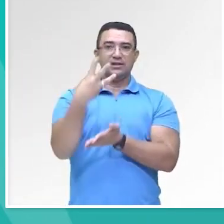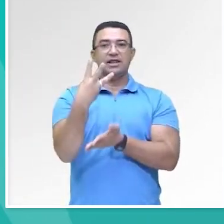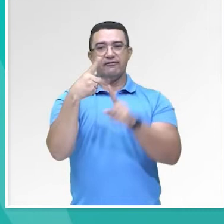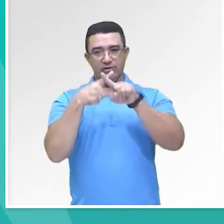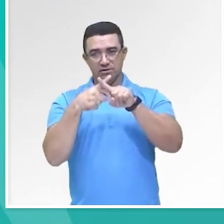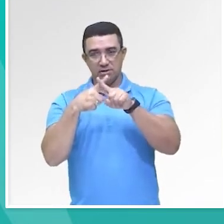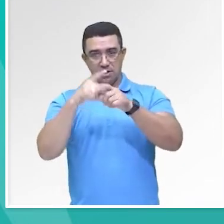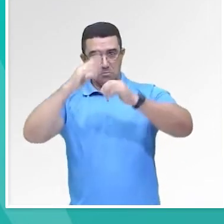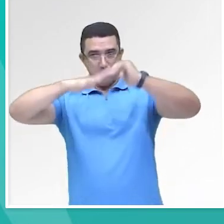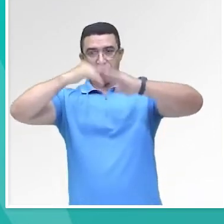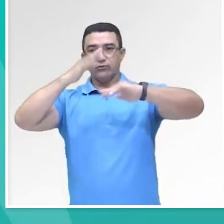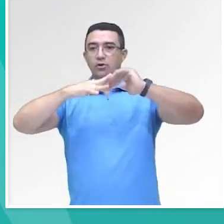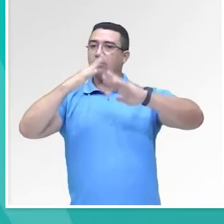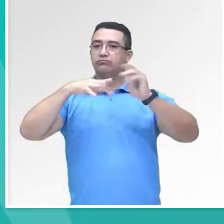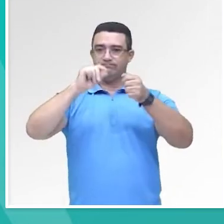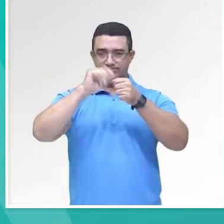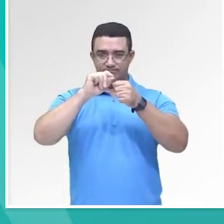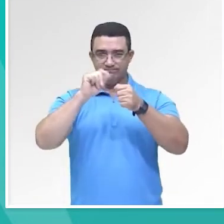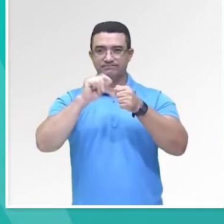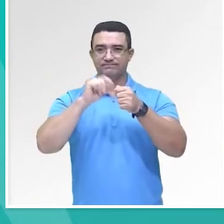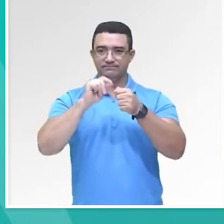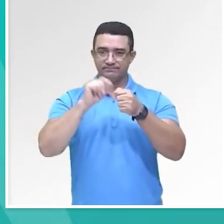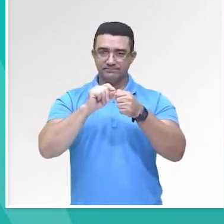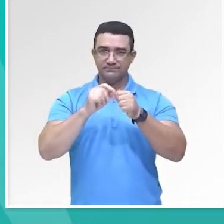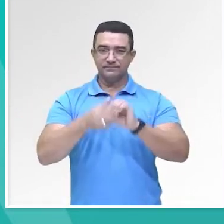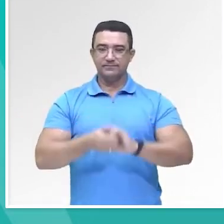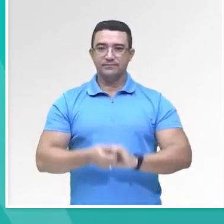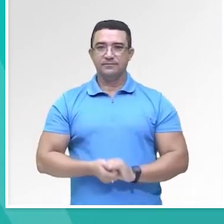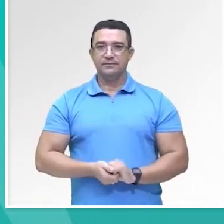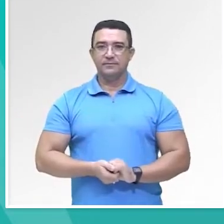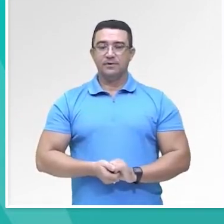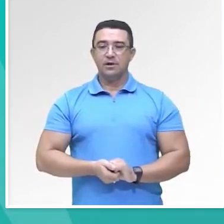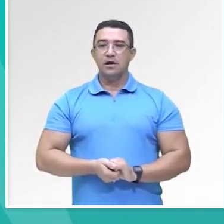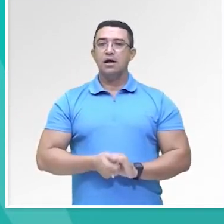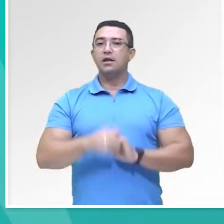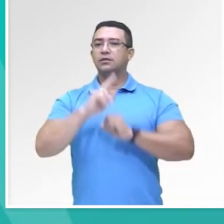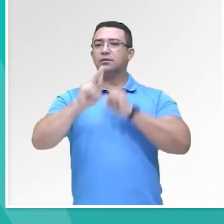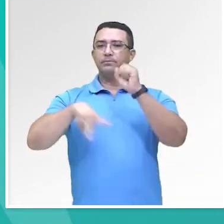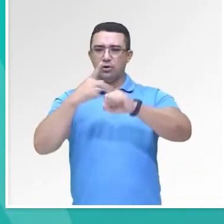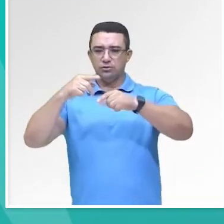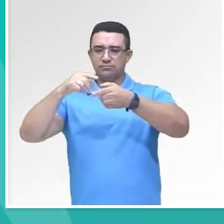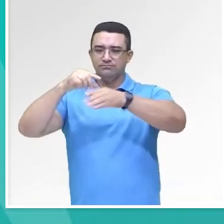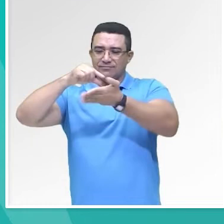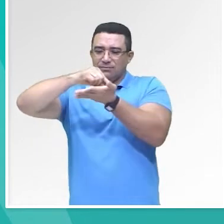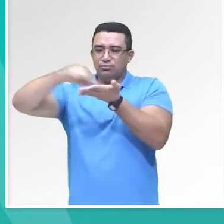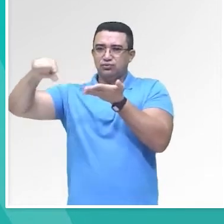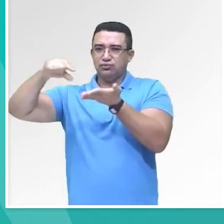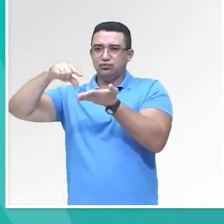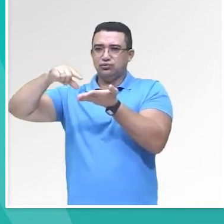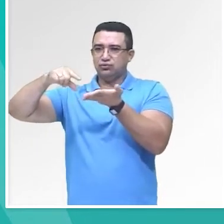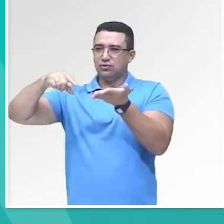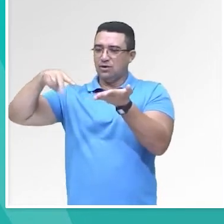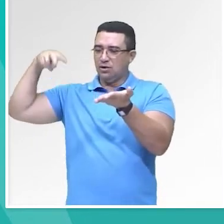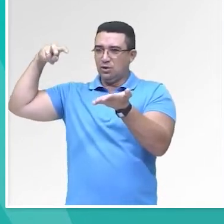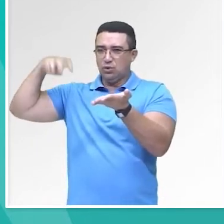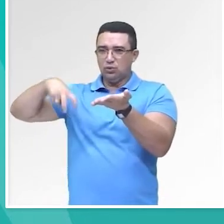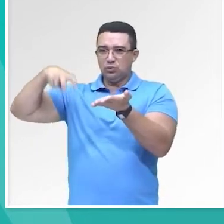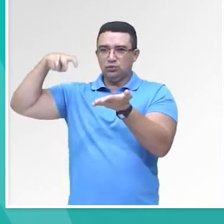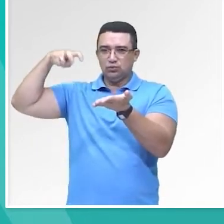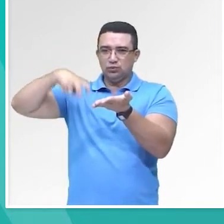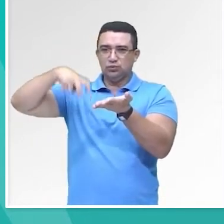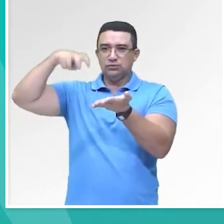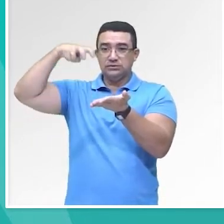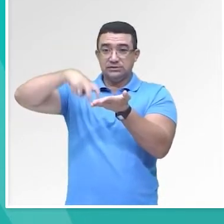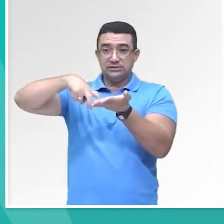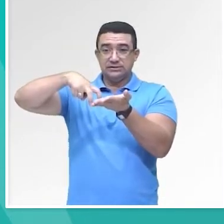fazer, tá bom? Então, a pisada final, o salto final para cair na caixa de areia, na verdade,